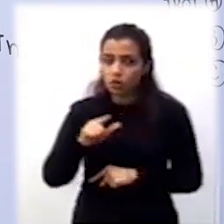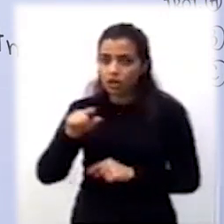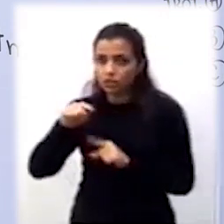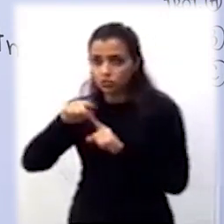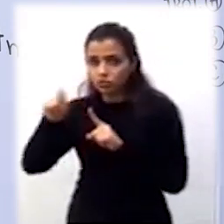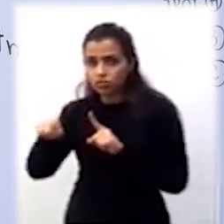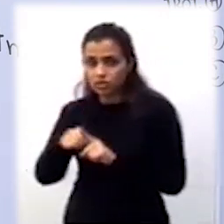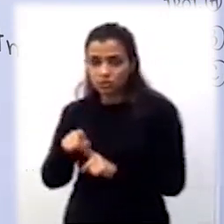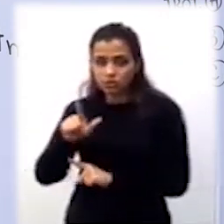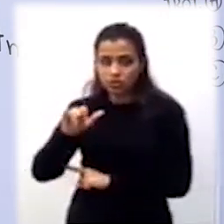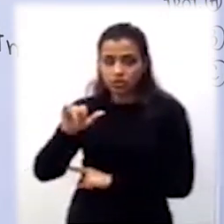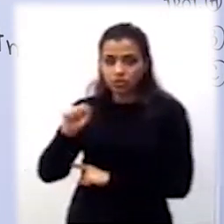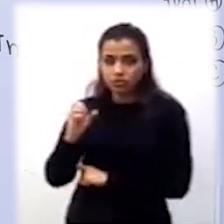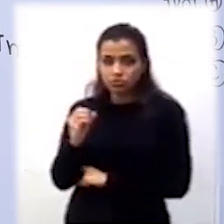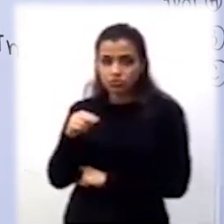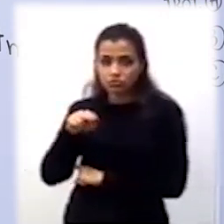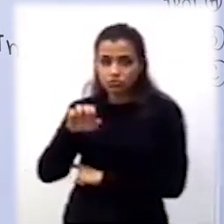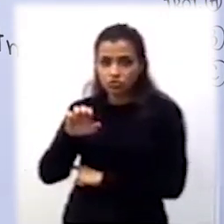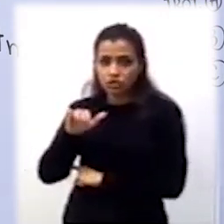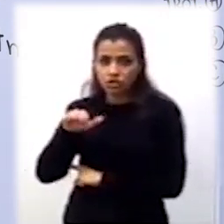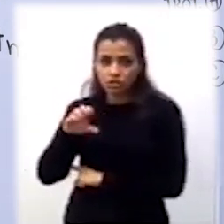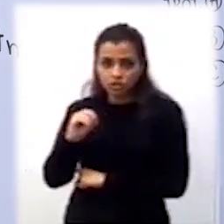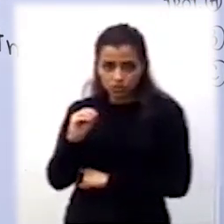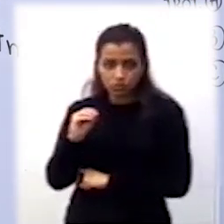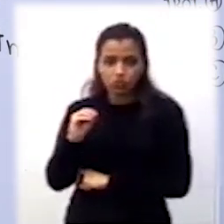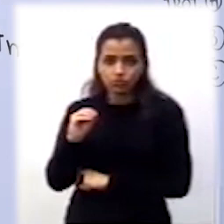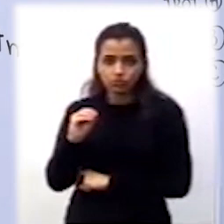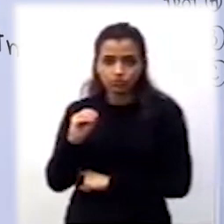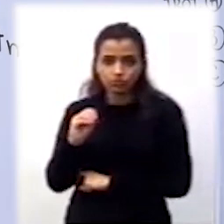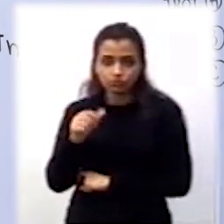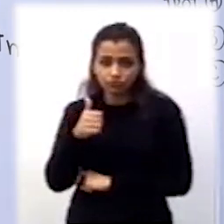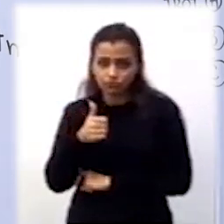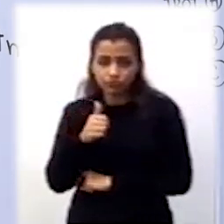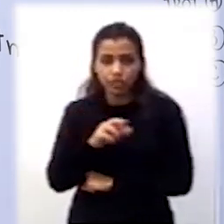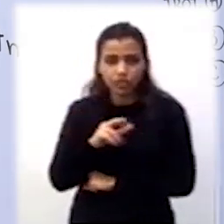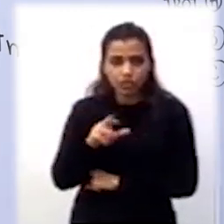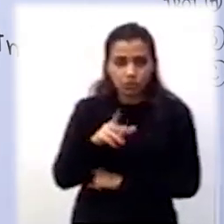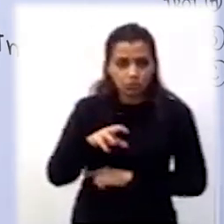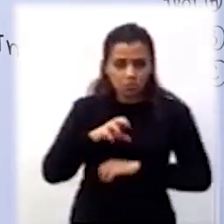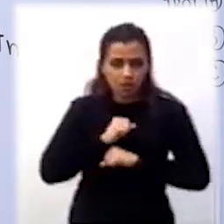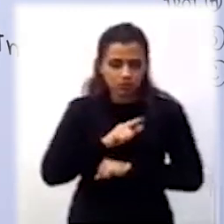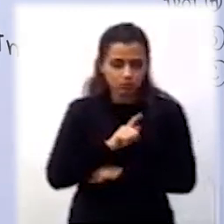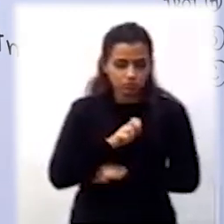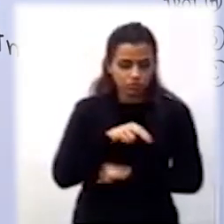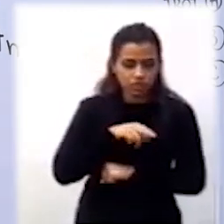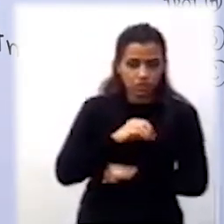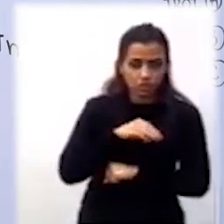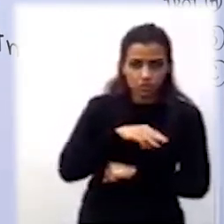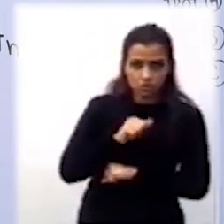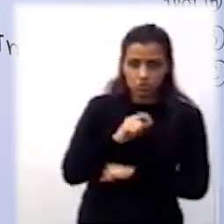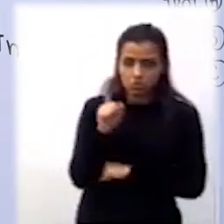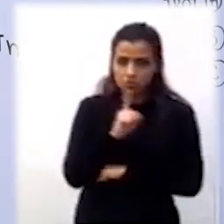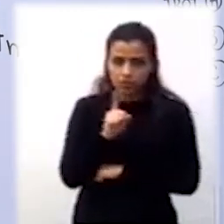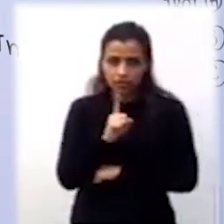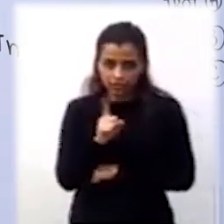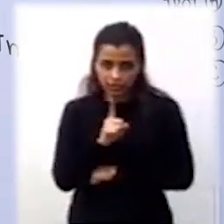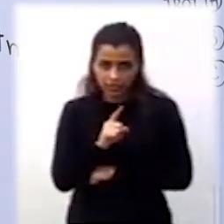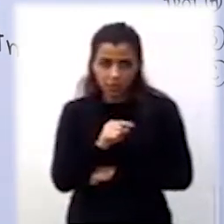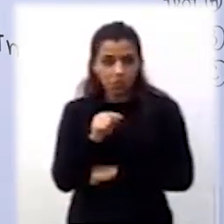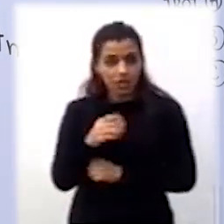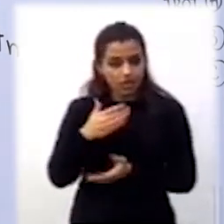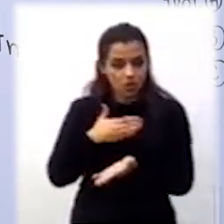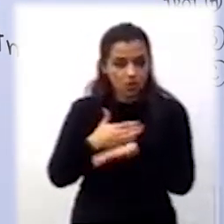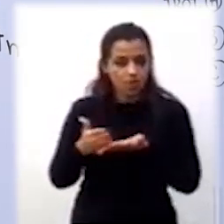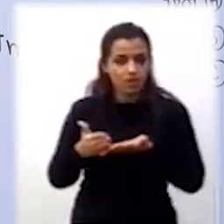ele entra na célula e já começa a replicar. Ele não agrega o genoma, no caso, o material genético dele na célula. Não, ele já quer começar a se